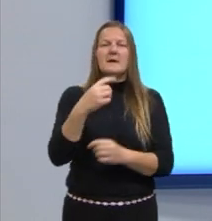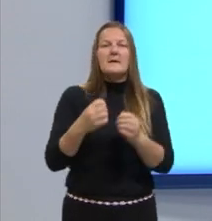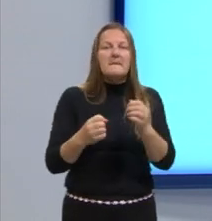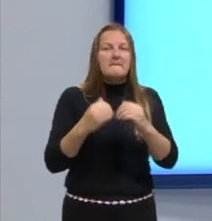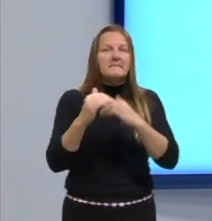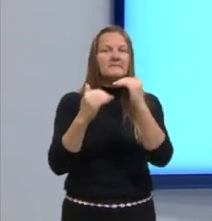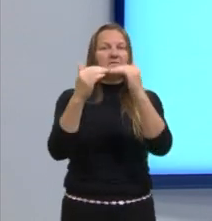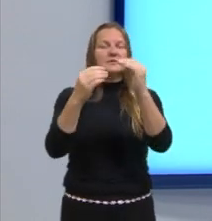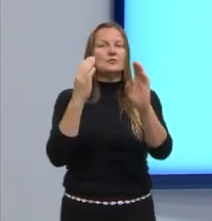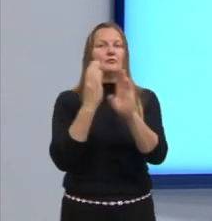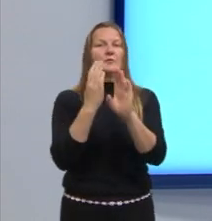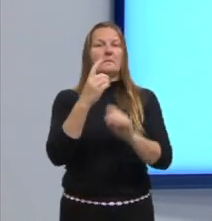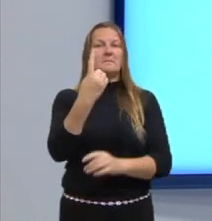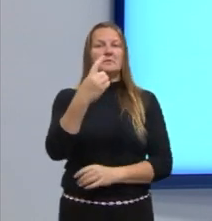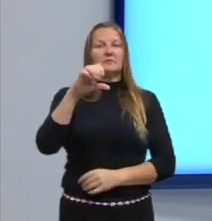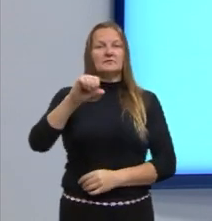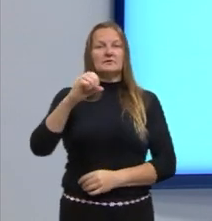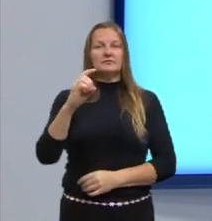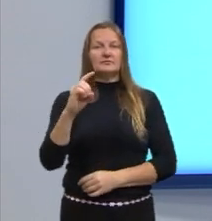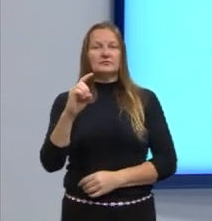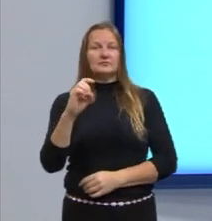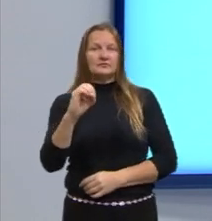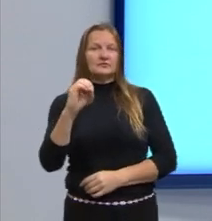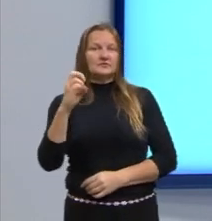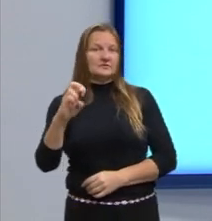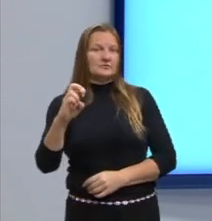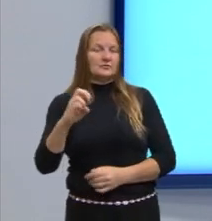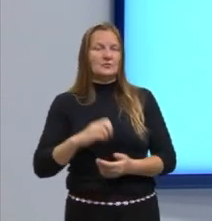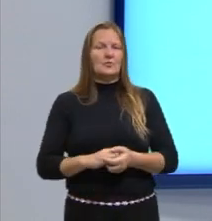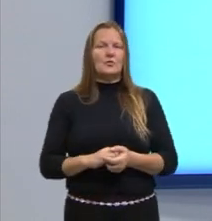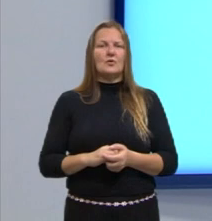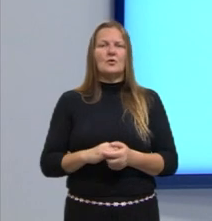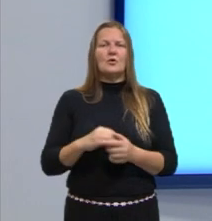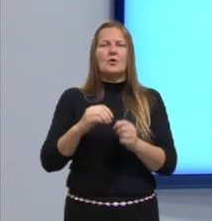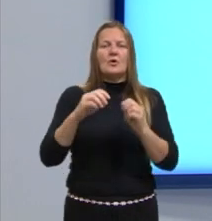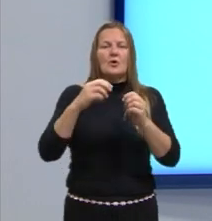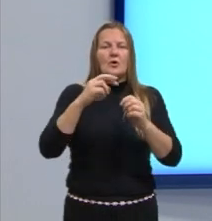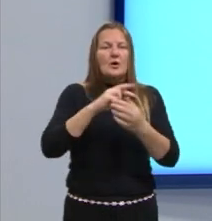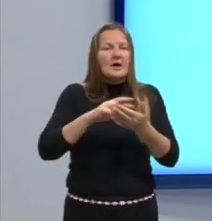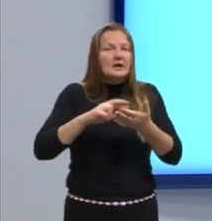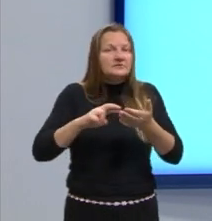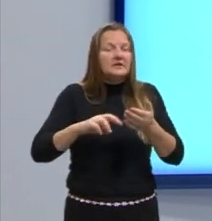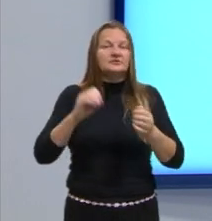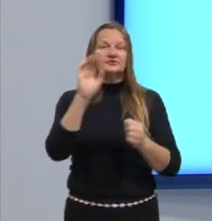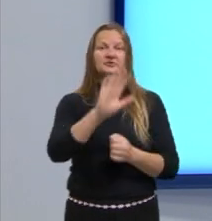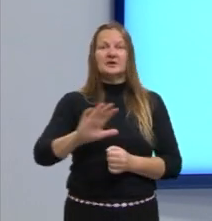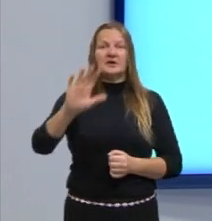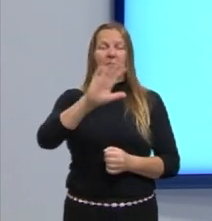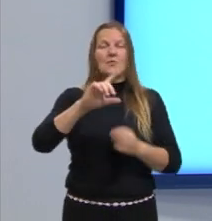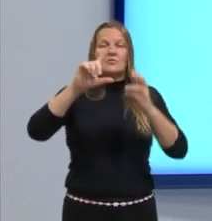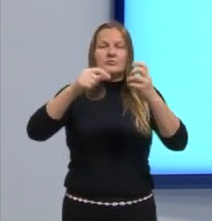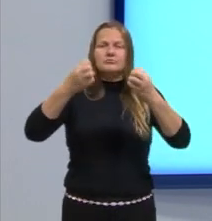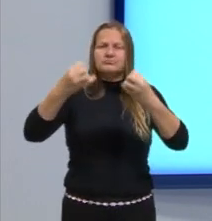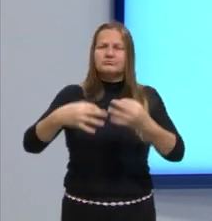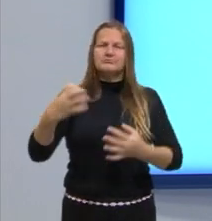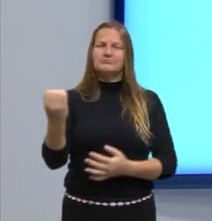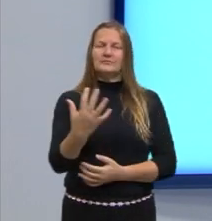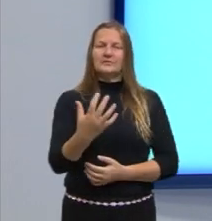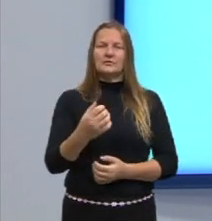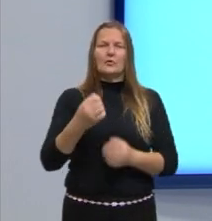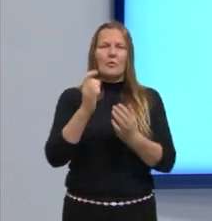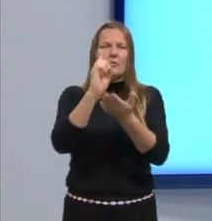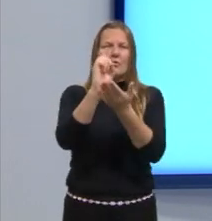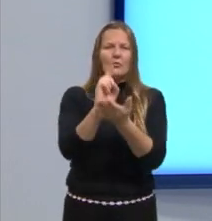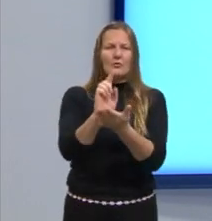já relatividade geral ela foi na desenvolvida um pouco depois em 1915 é a descrição moderna da gravidade